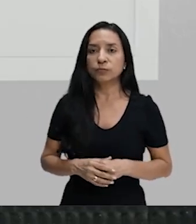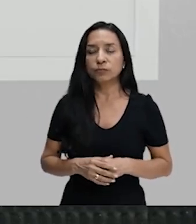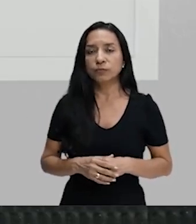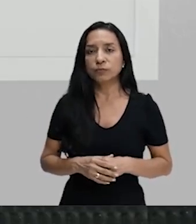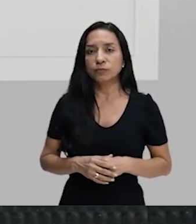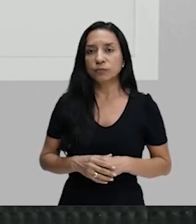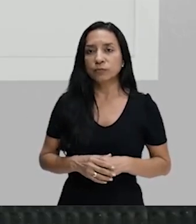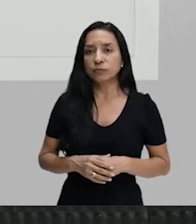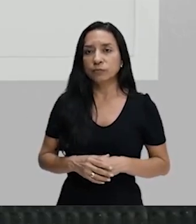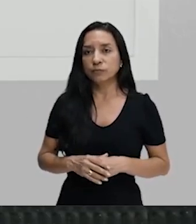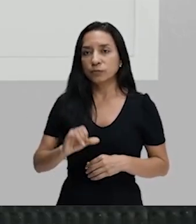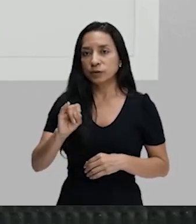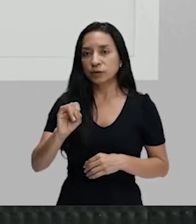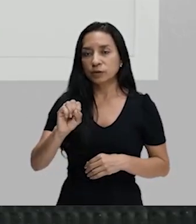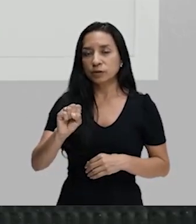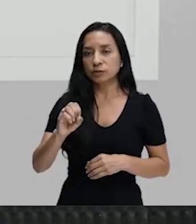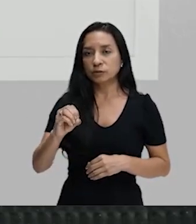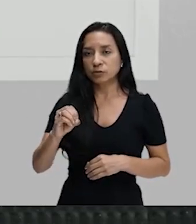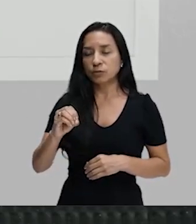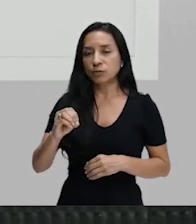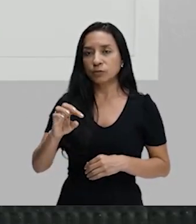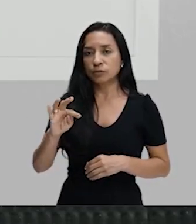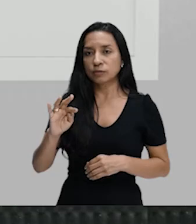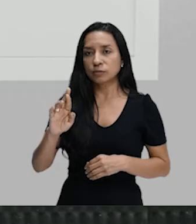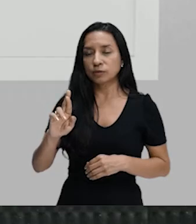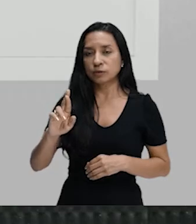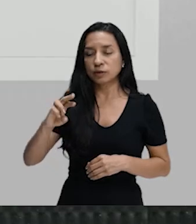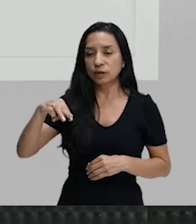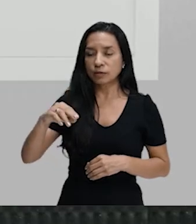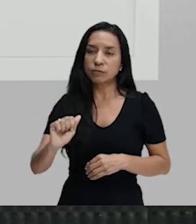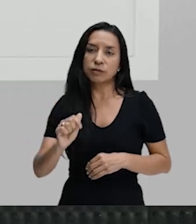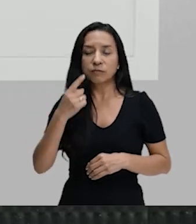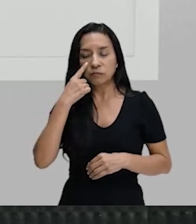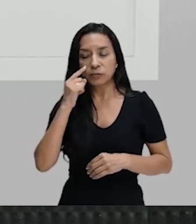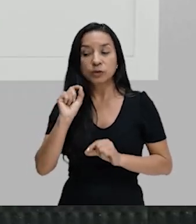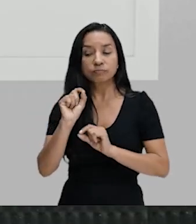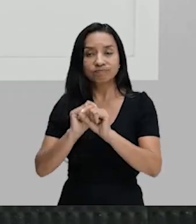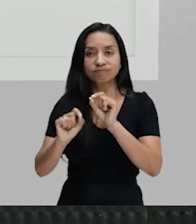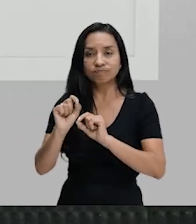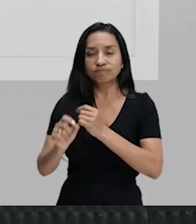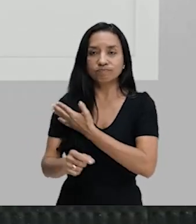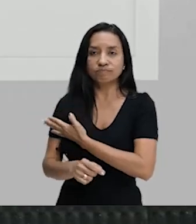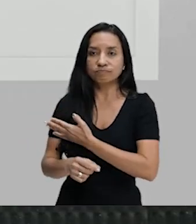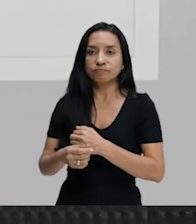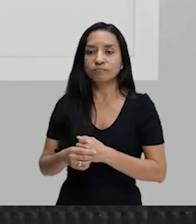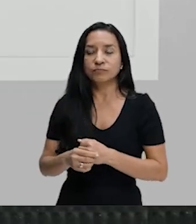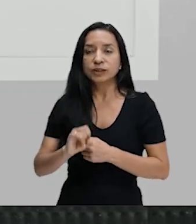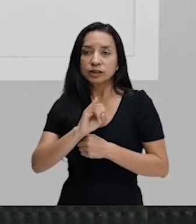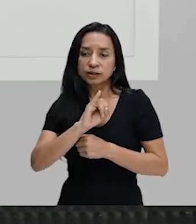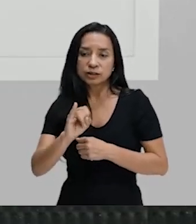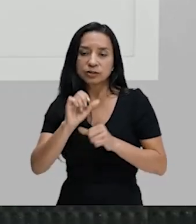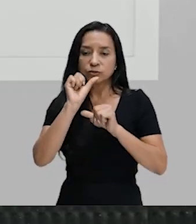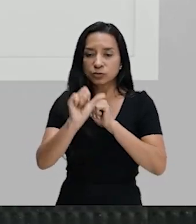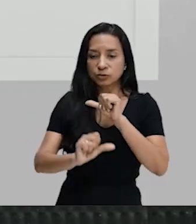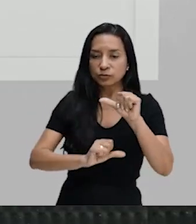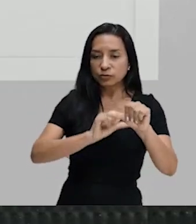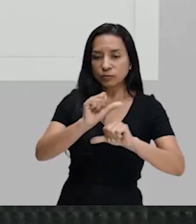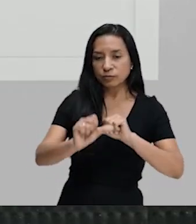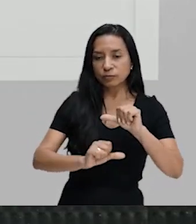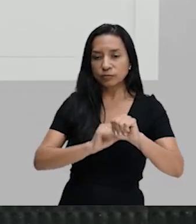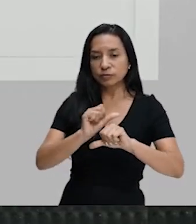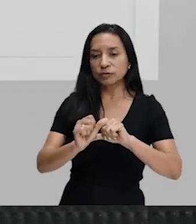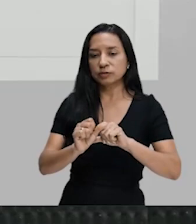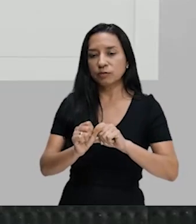isotérmica ou na isoterma a gente vê isso. Ok? Se for uma transformação isobárica, né, a